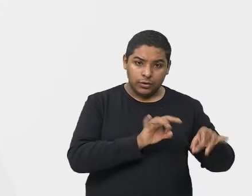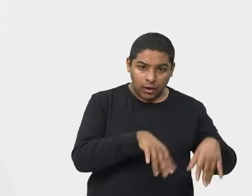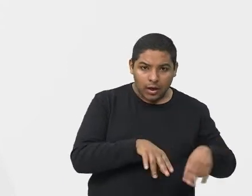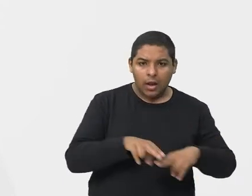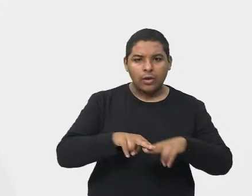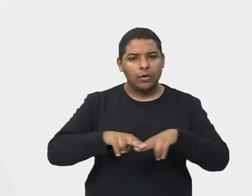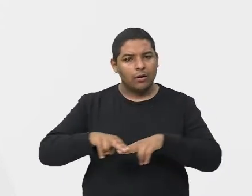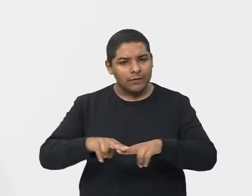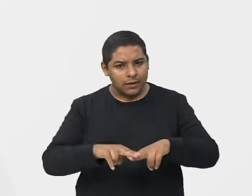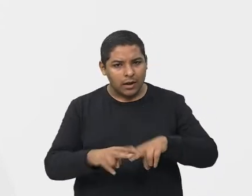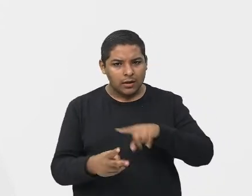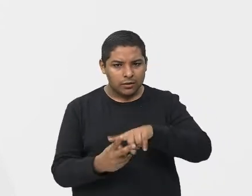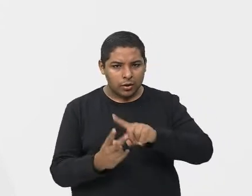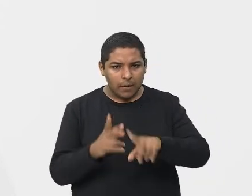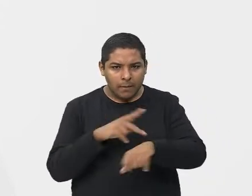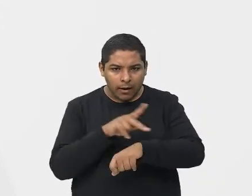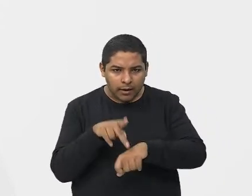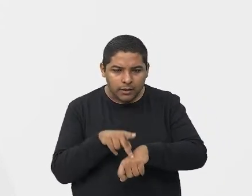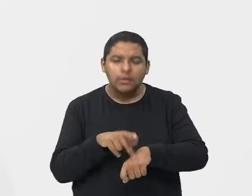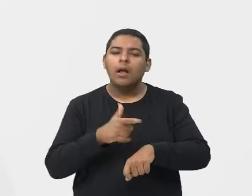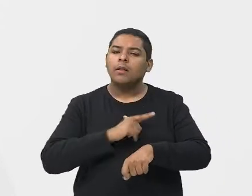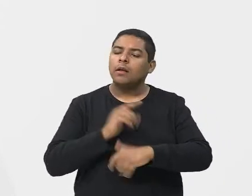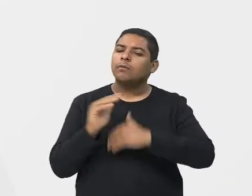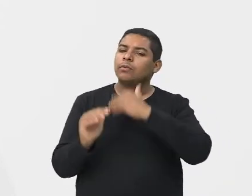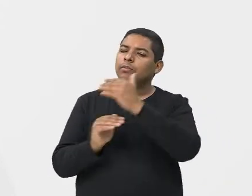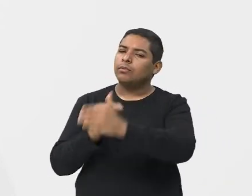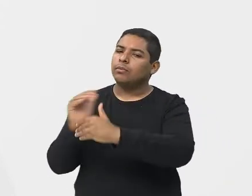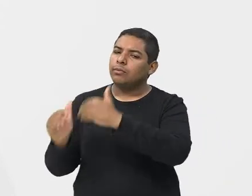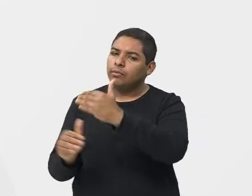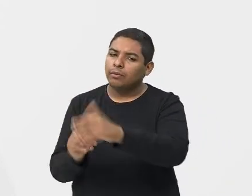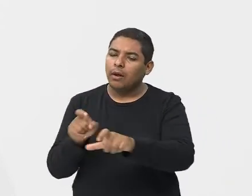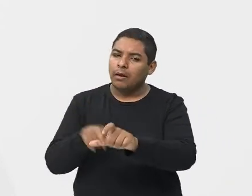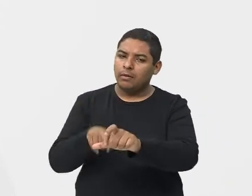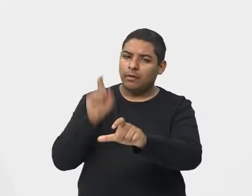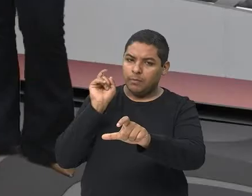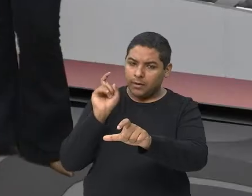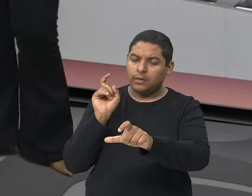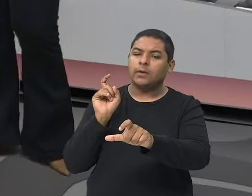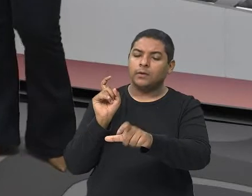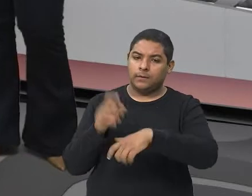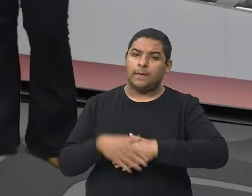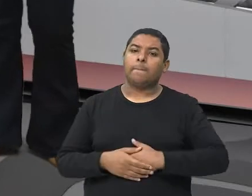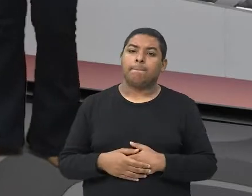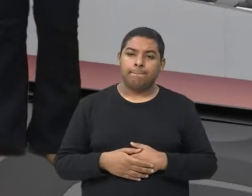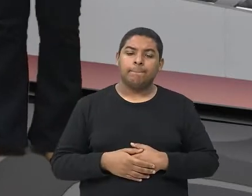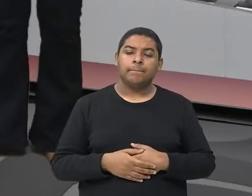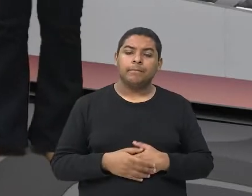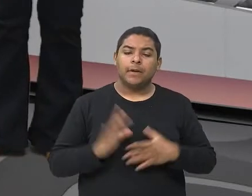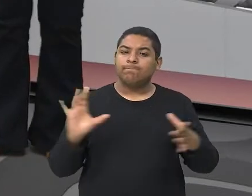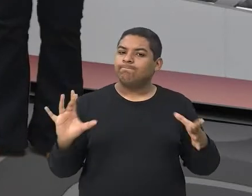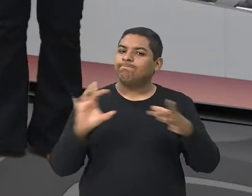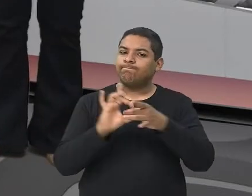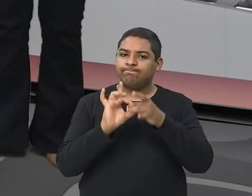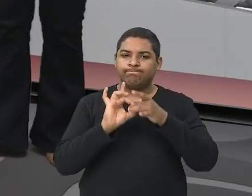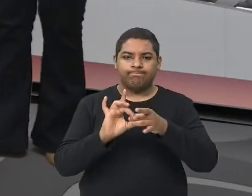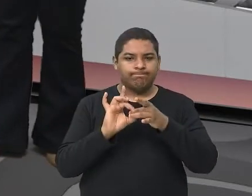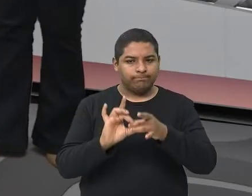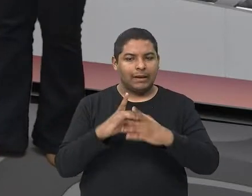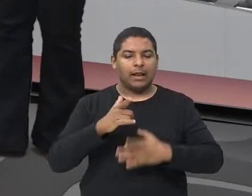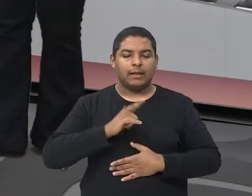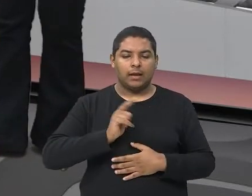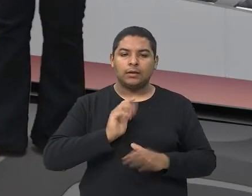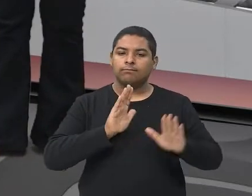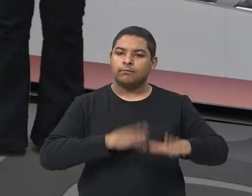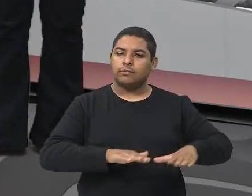Nova Zelândia, né? Eles tiveram aí esse processo de independência muito relacionado aí com o Reino Unido. Então, a gente observa que tanto